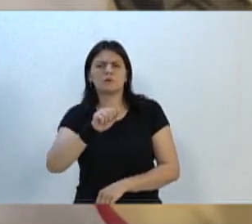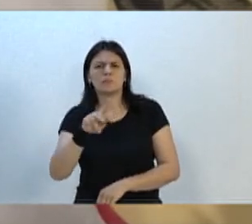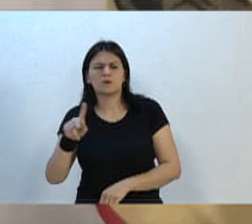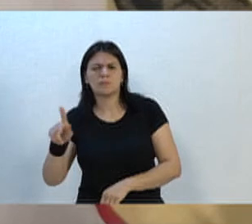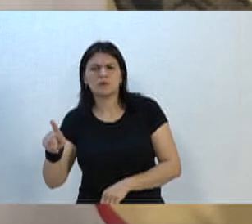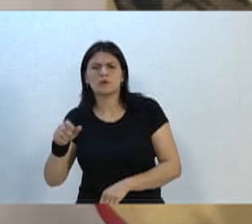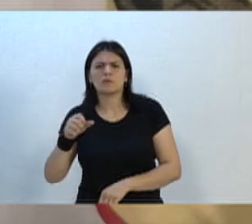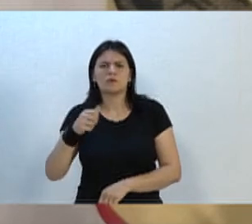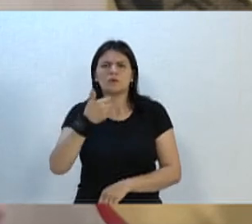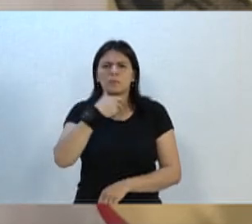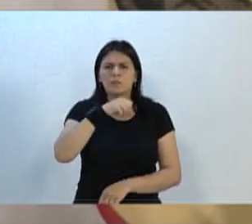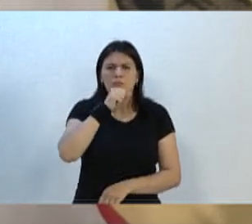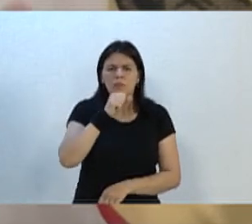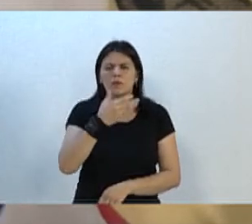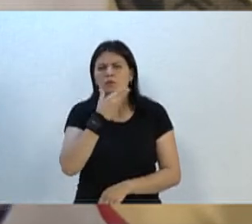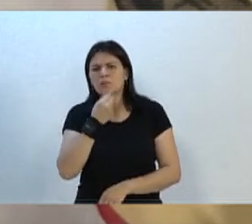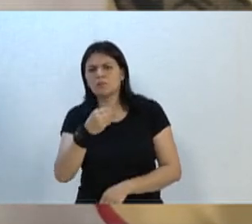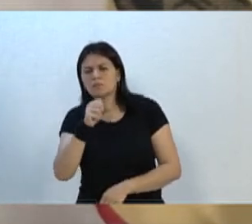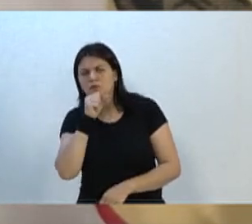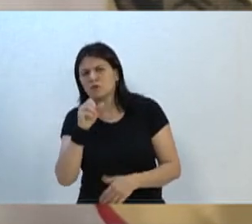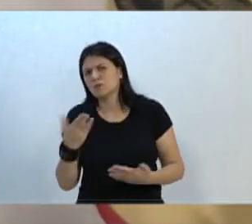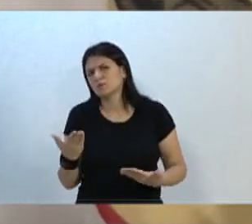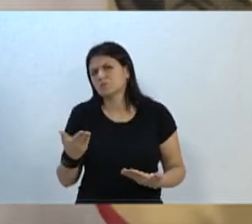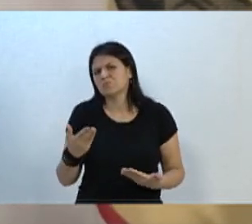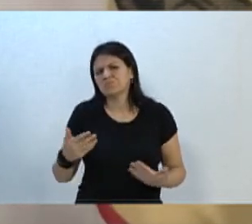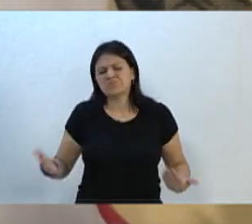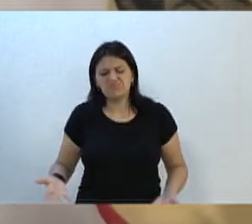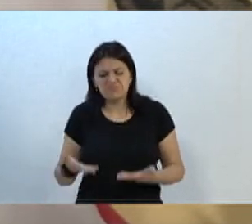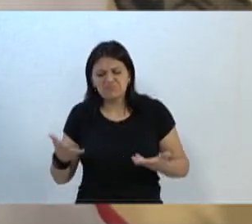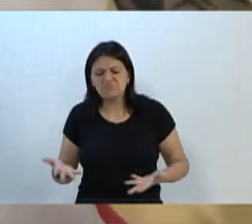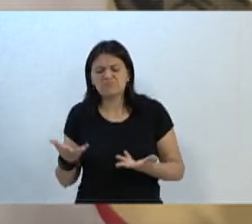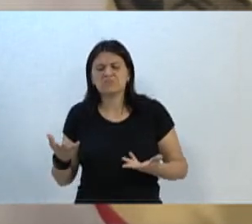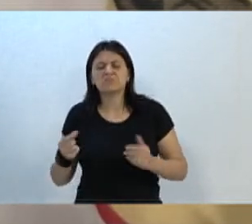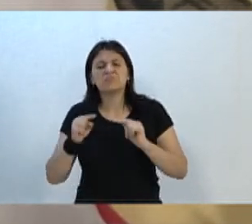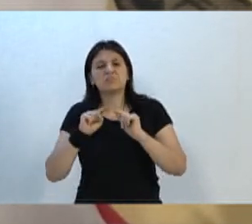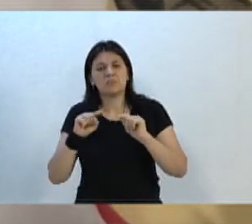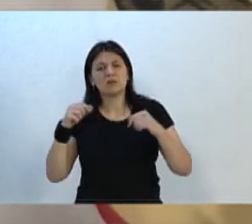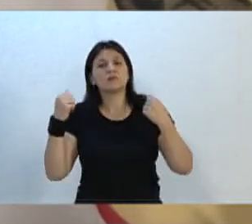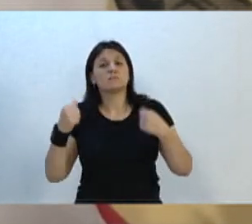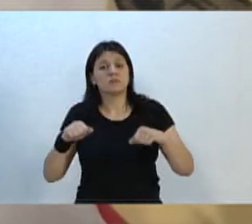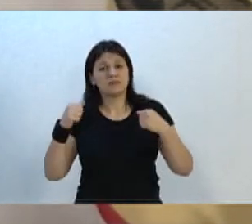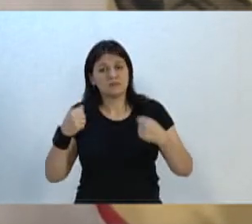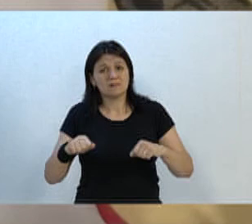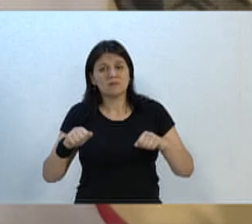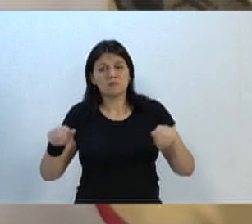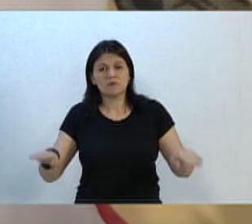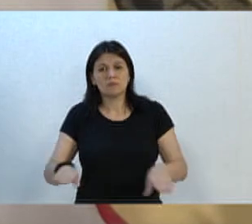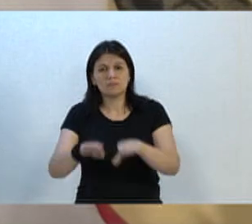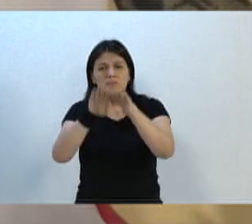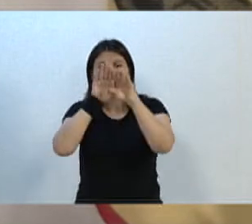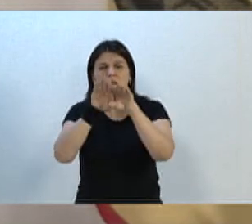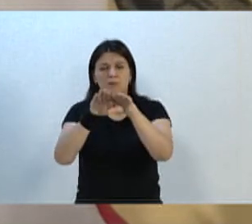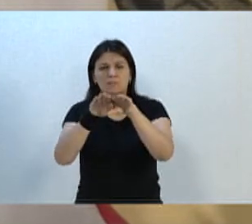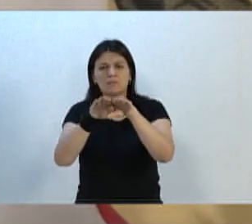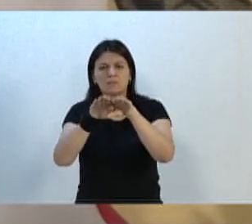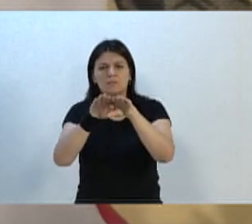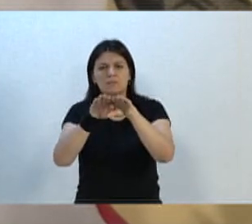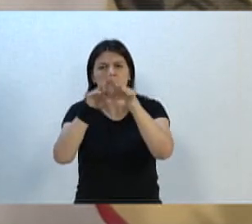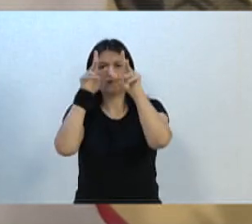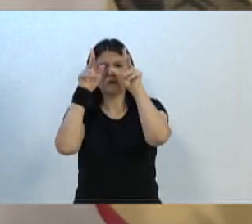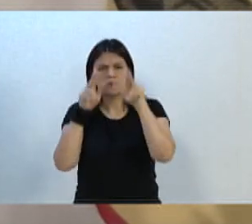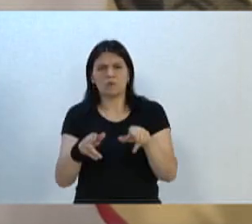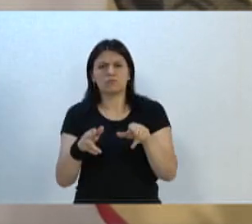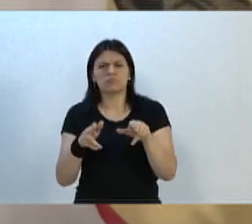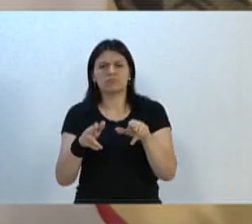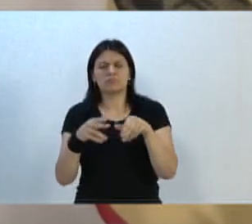se é pai se é um motivador mas nós precisamos falar uma única linguagem que é nós